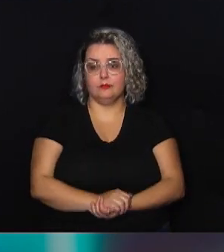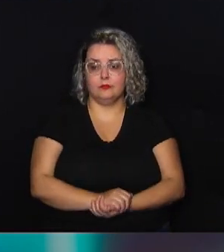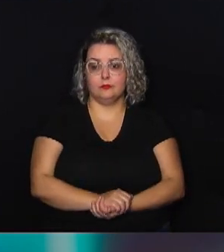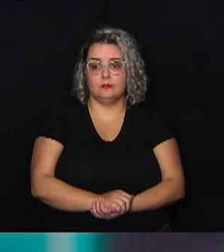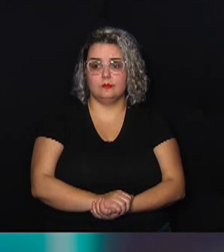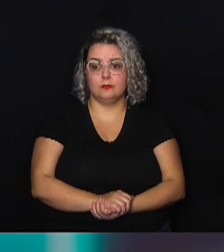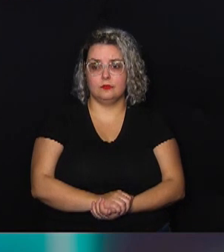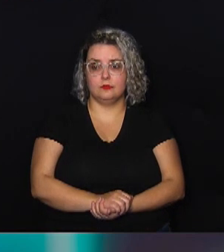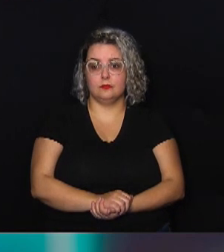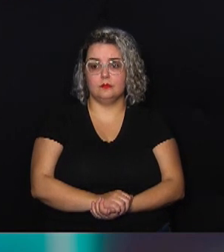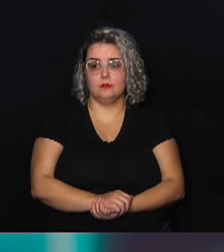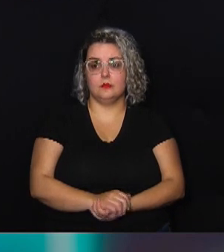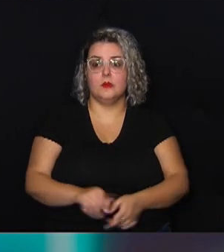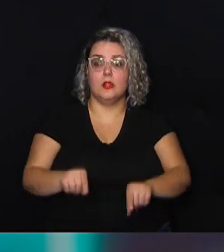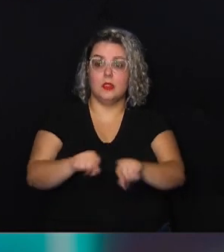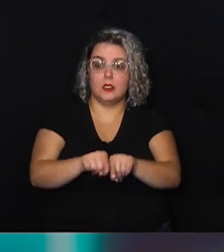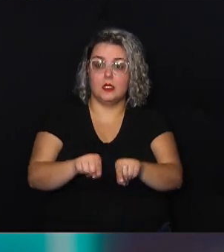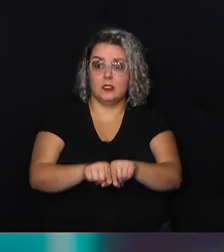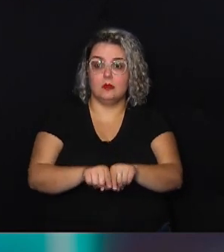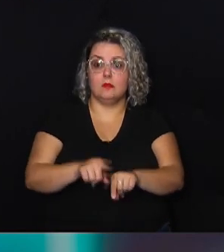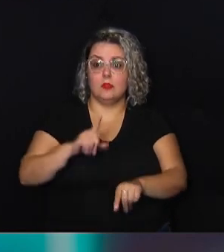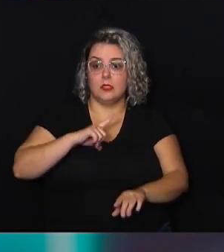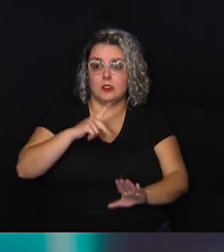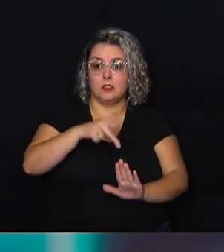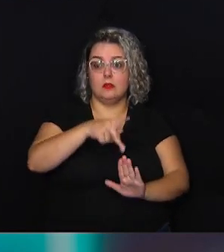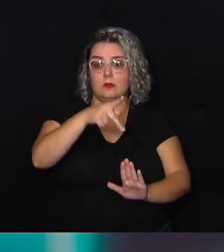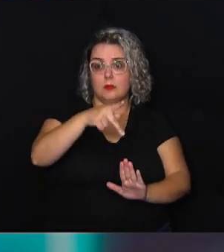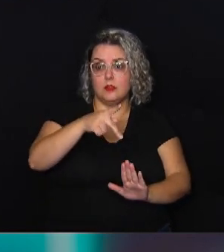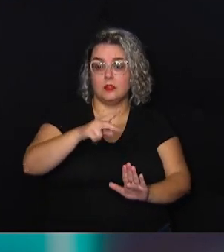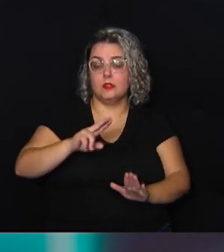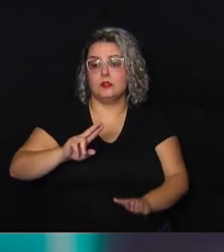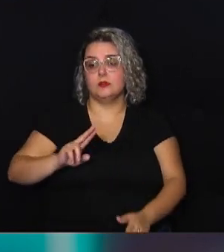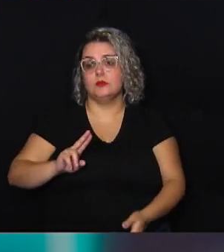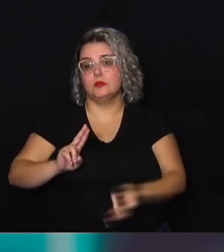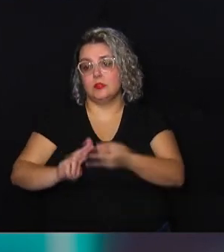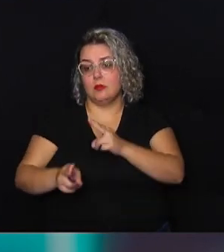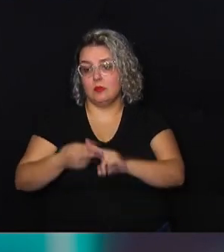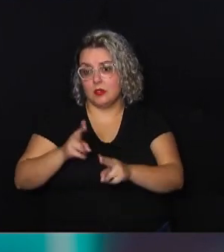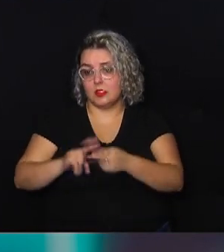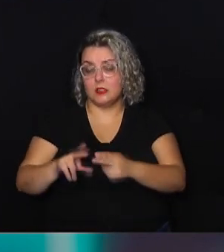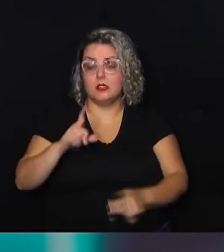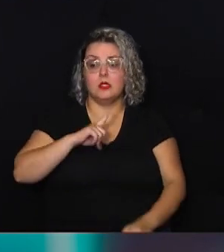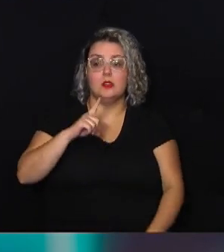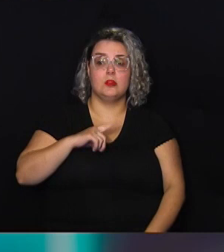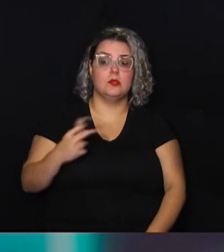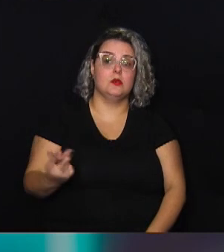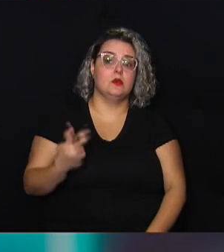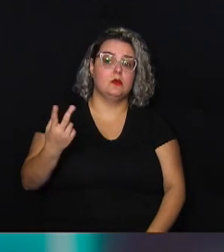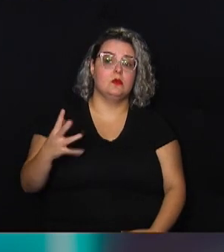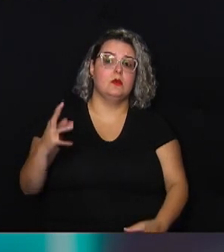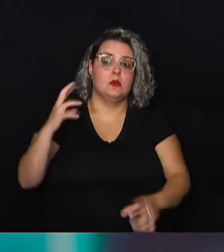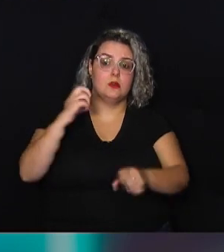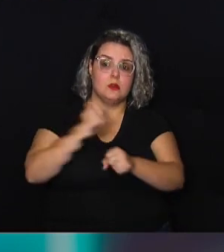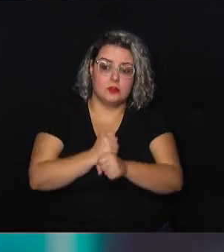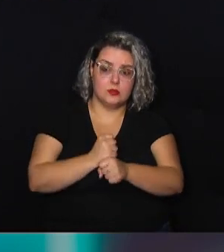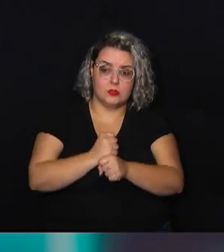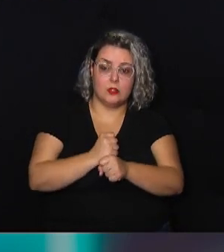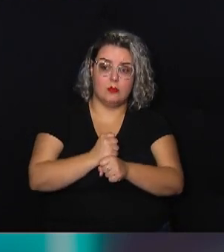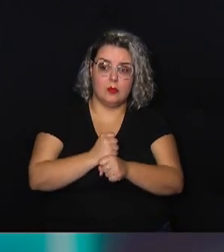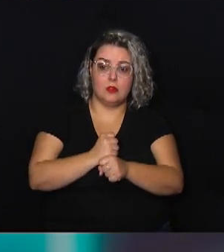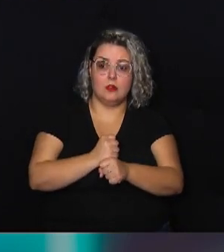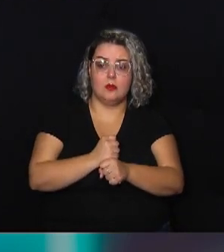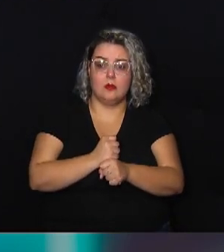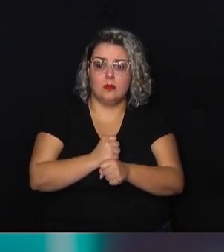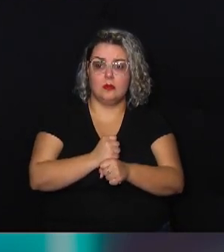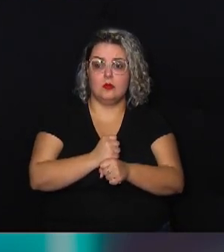Enfim, e além disso, ali tem portarias de habilitação que tem um valor agregado, né,